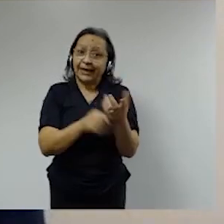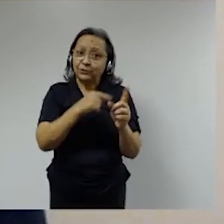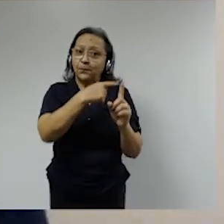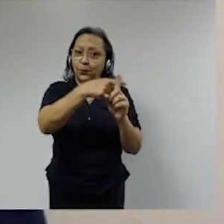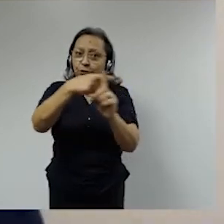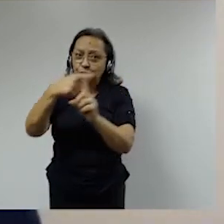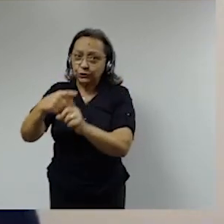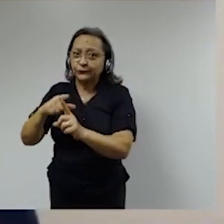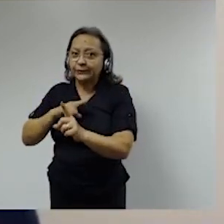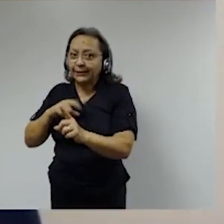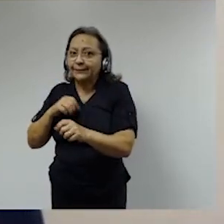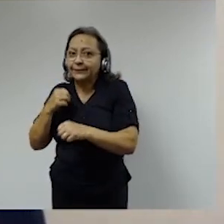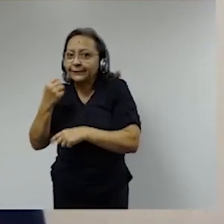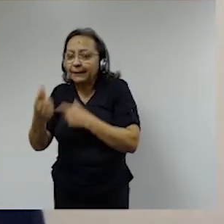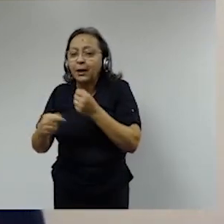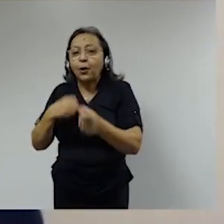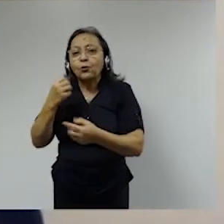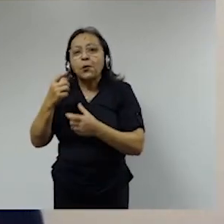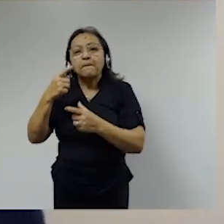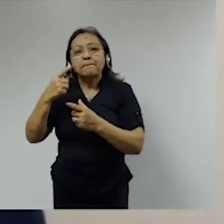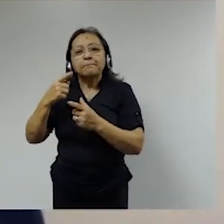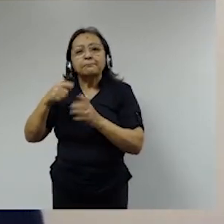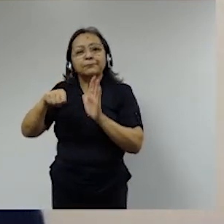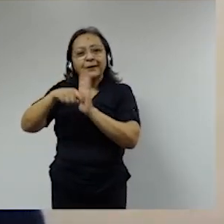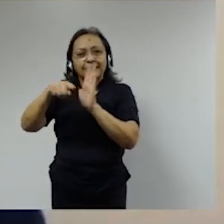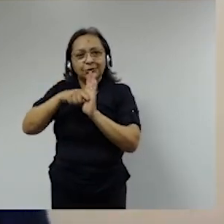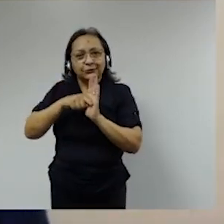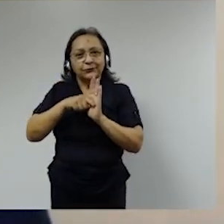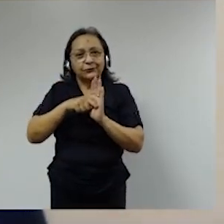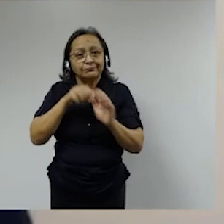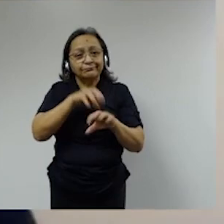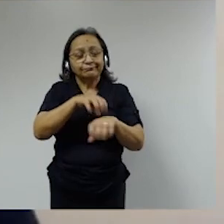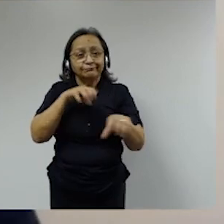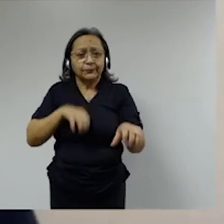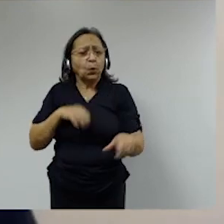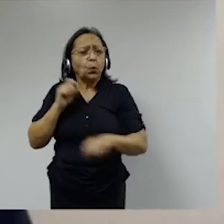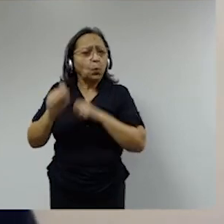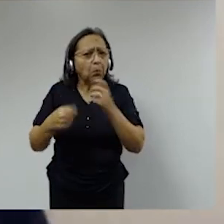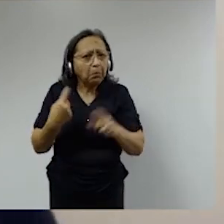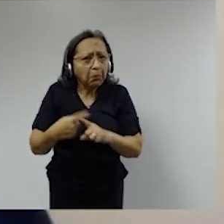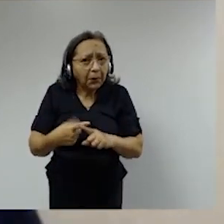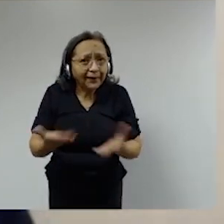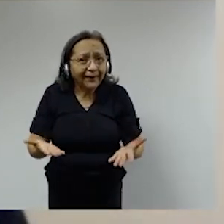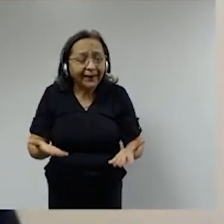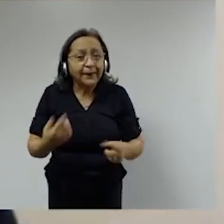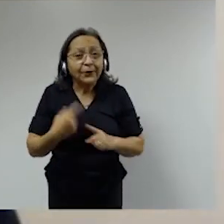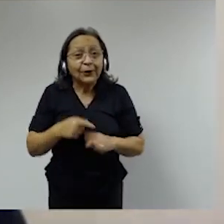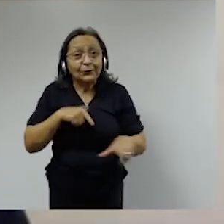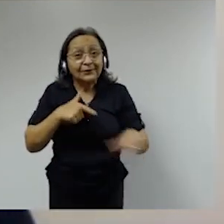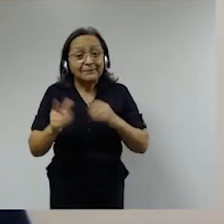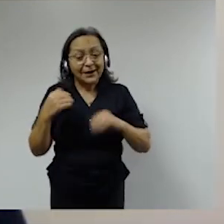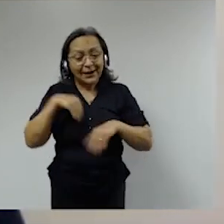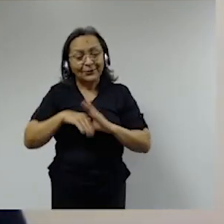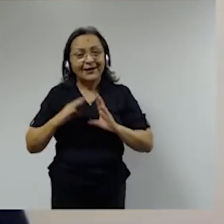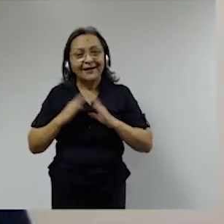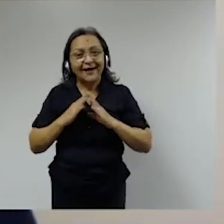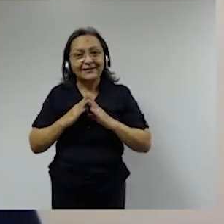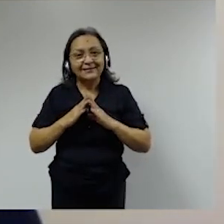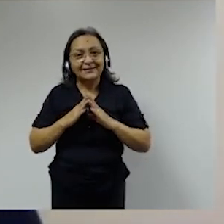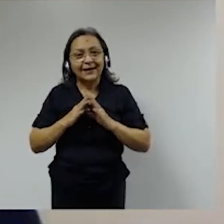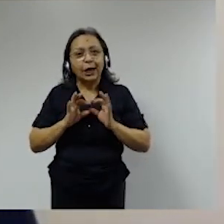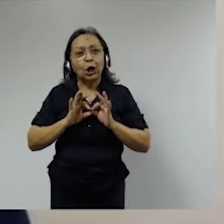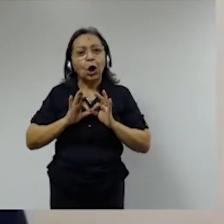negativos relacionados ao teletrabalho. Por que esses pontos negativos surgem? Porque o trabalho em casa, longe